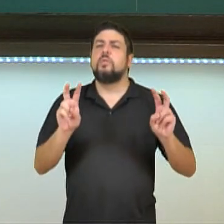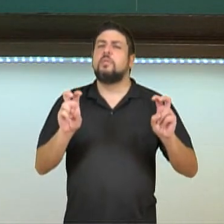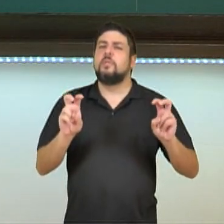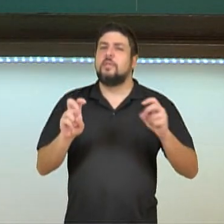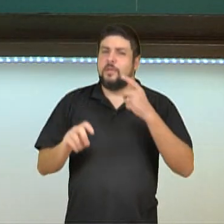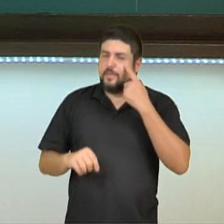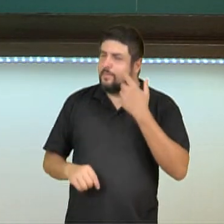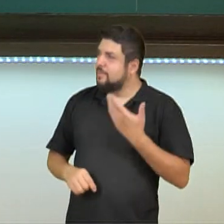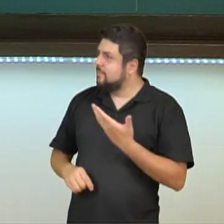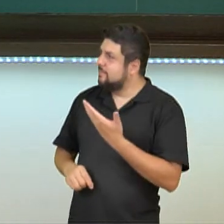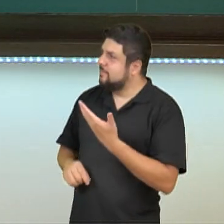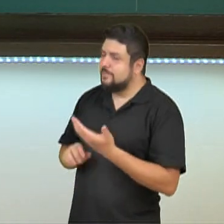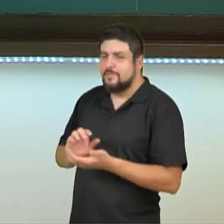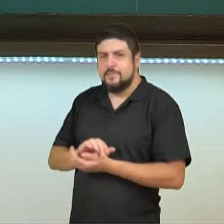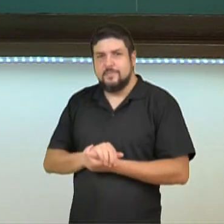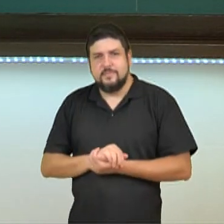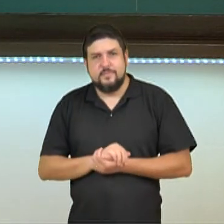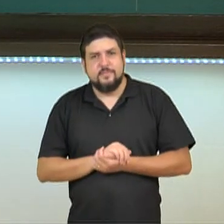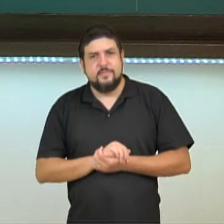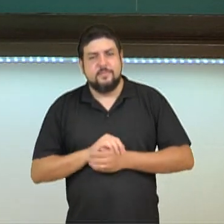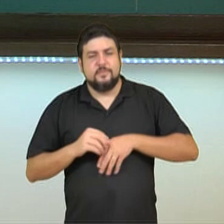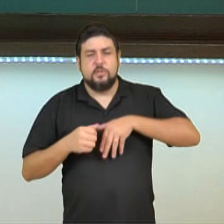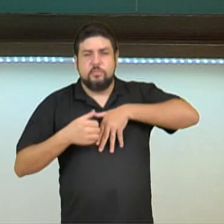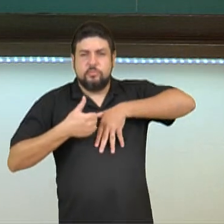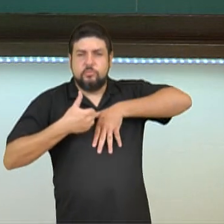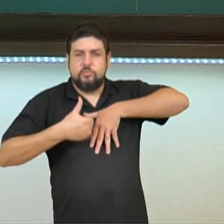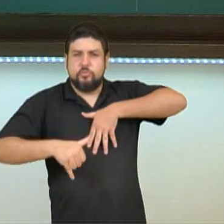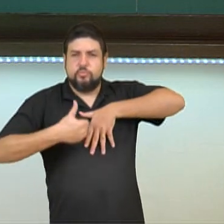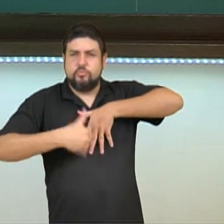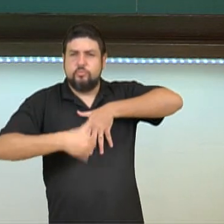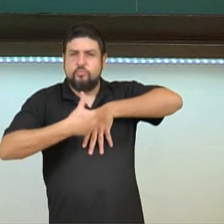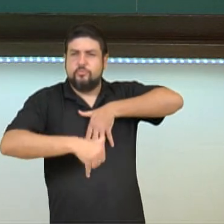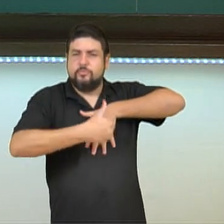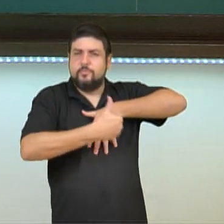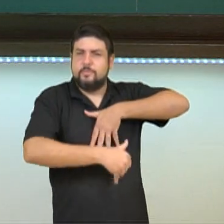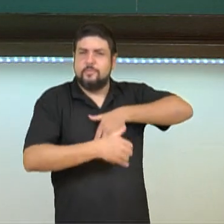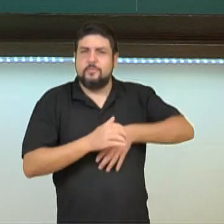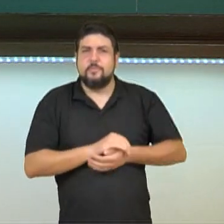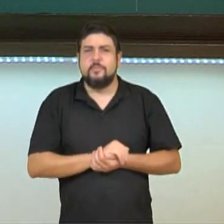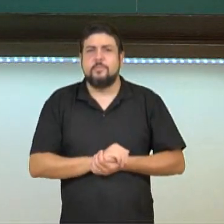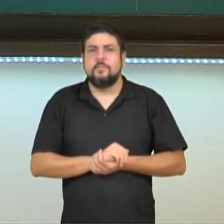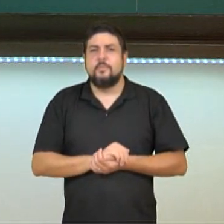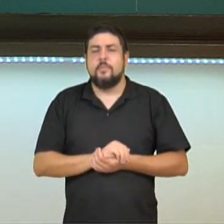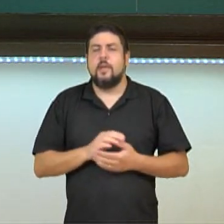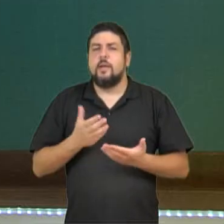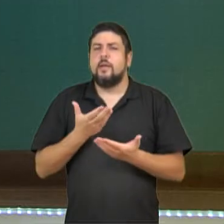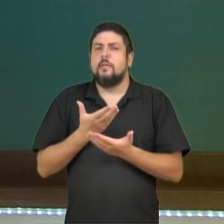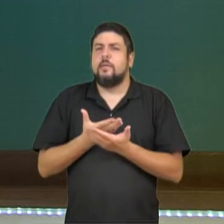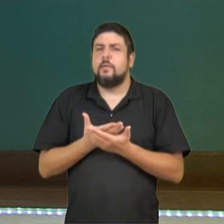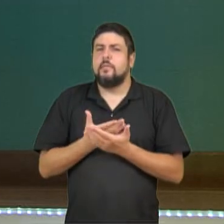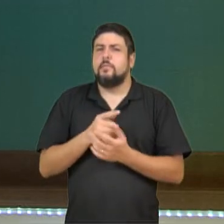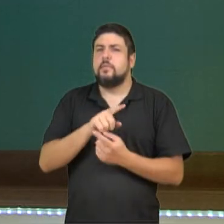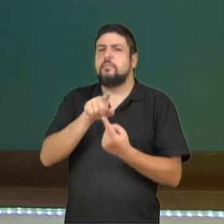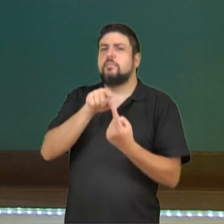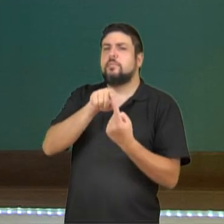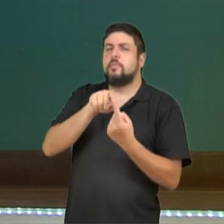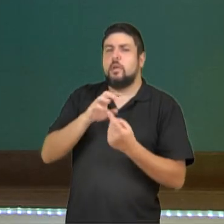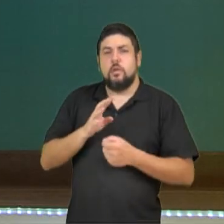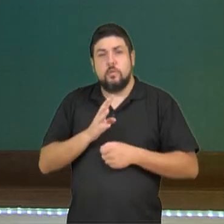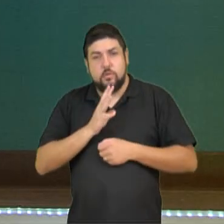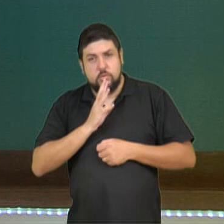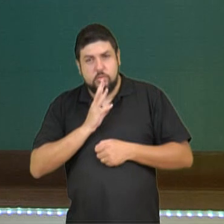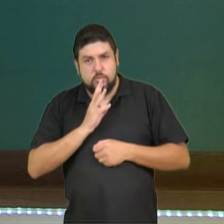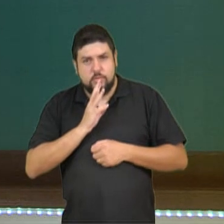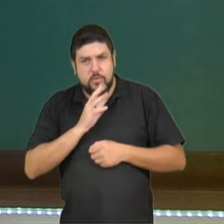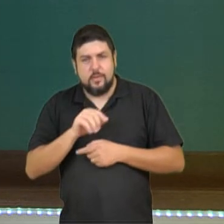sistema linfático. Quais são os nossos objetivos para essa aula? Conhecer o sistema linfático,